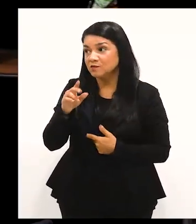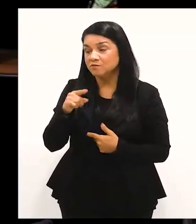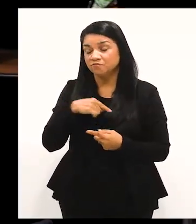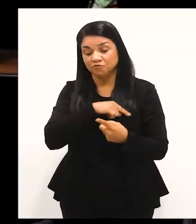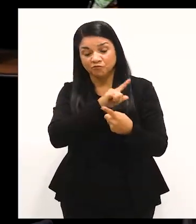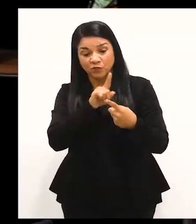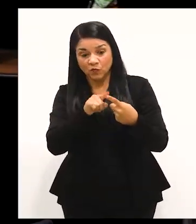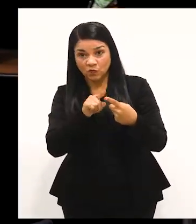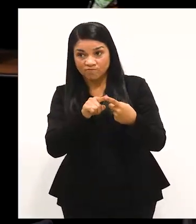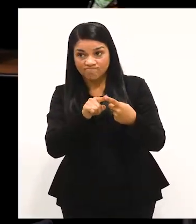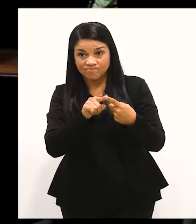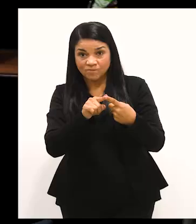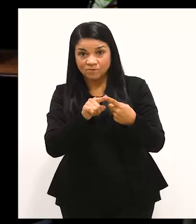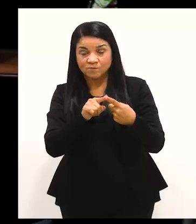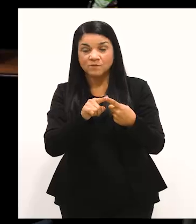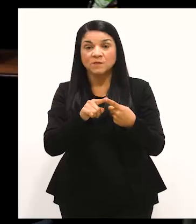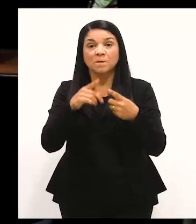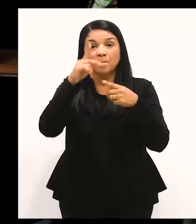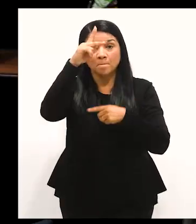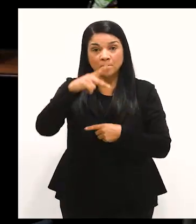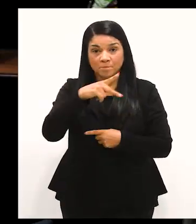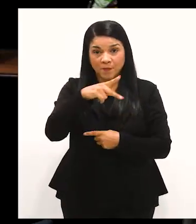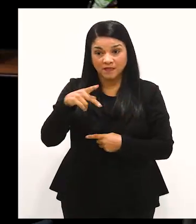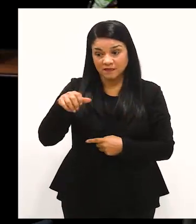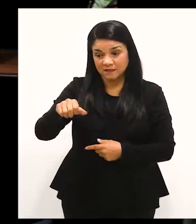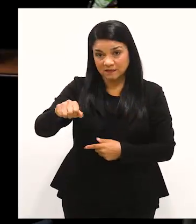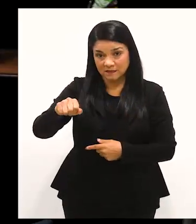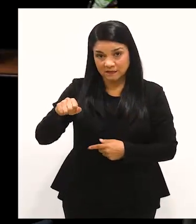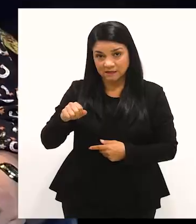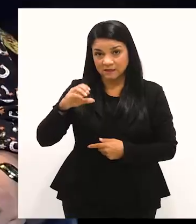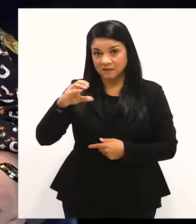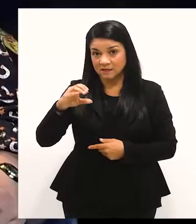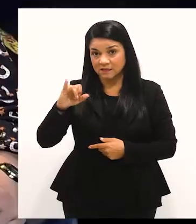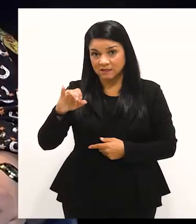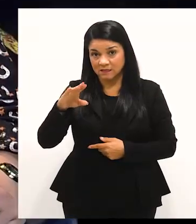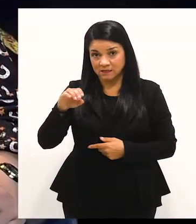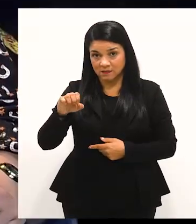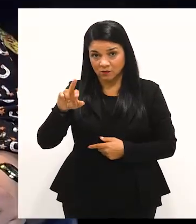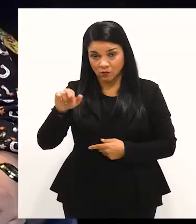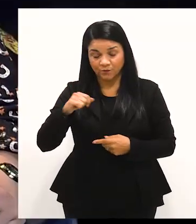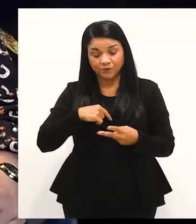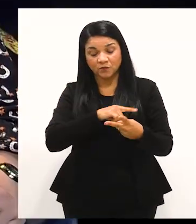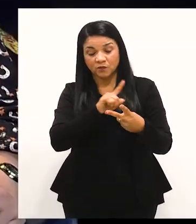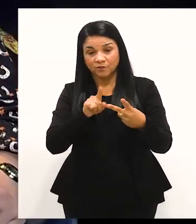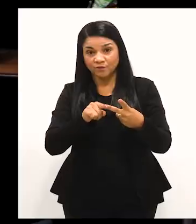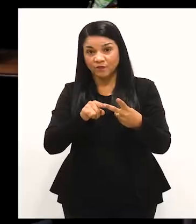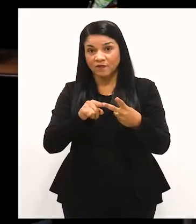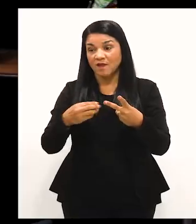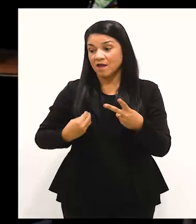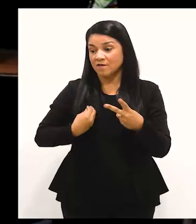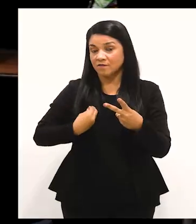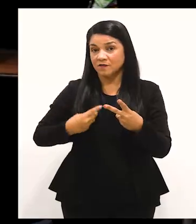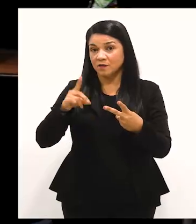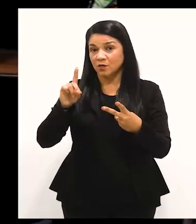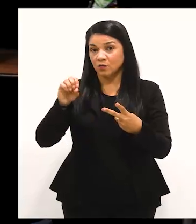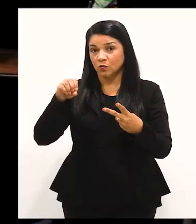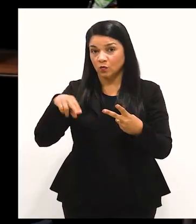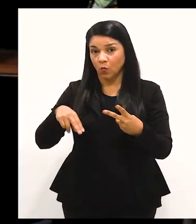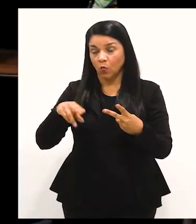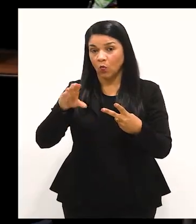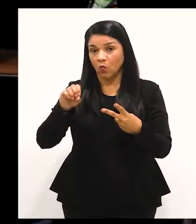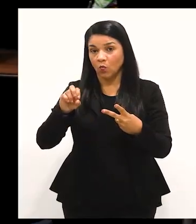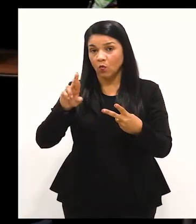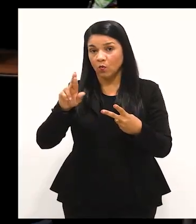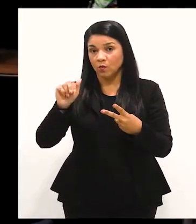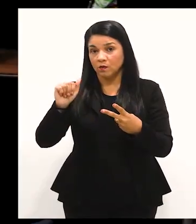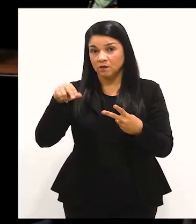senhor. Ele falou assim, um é Padre Cícero. Fantástico. Fizemos. E o outro é a vida de Dorani. Eu falei, mas